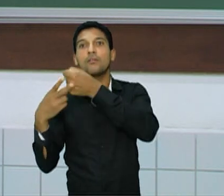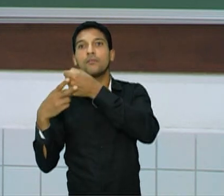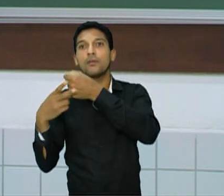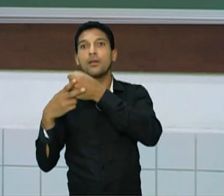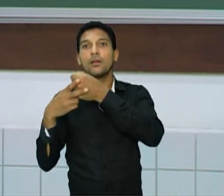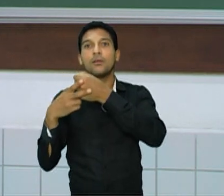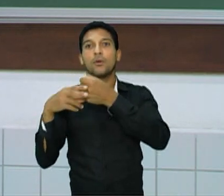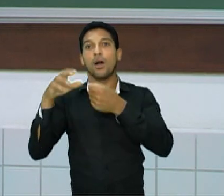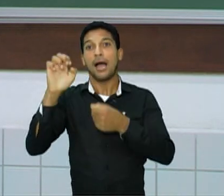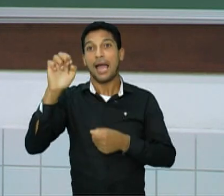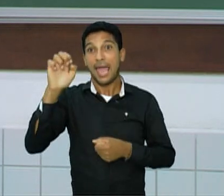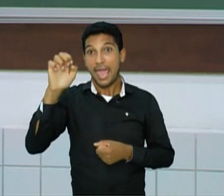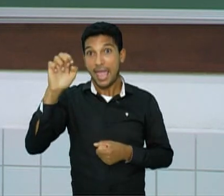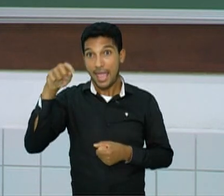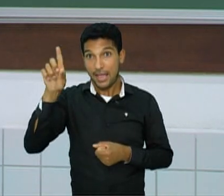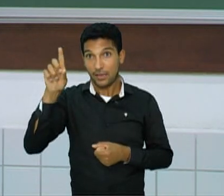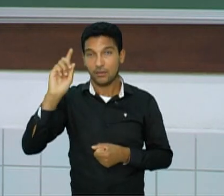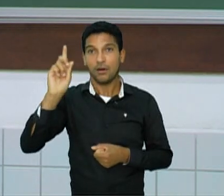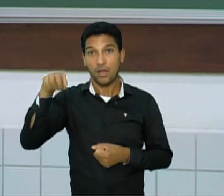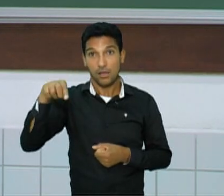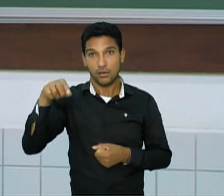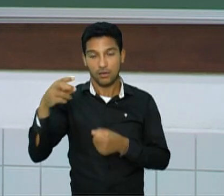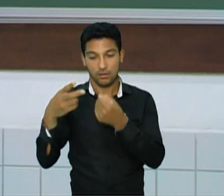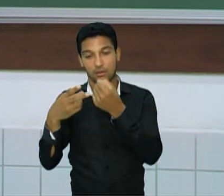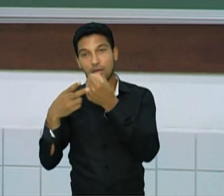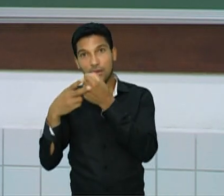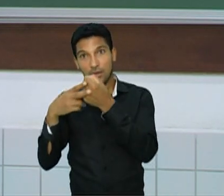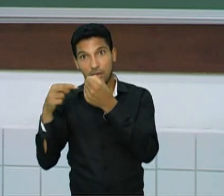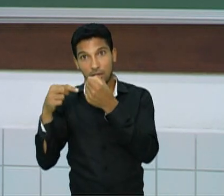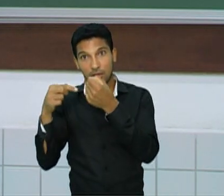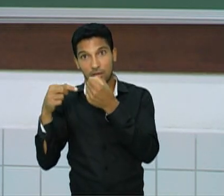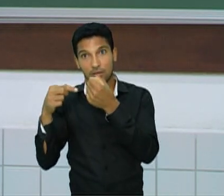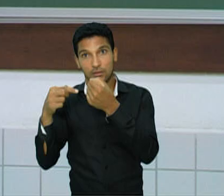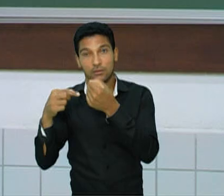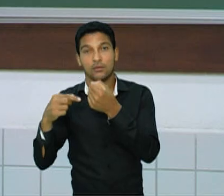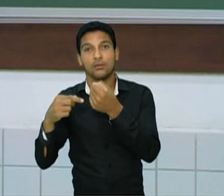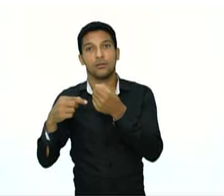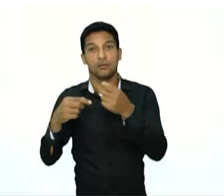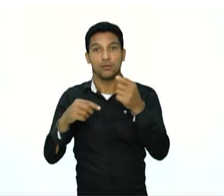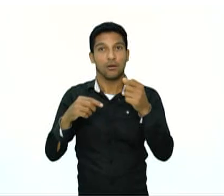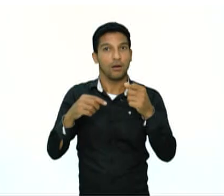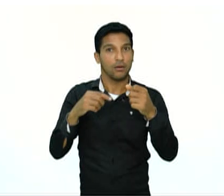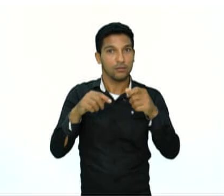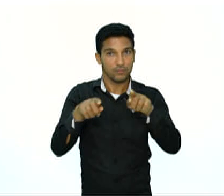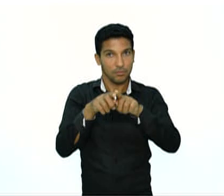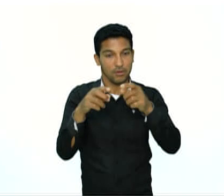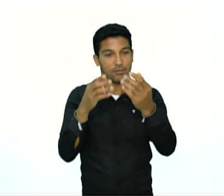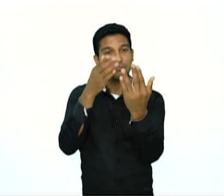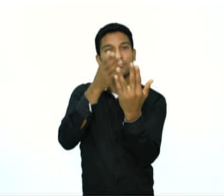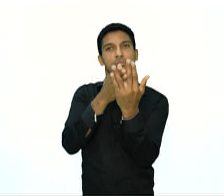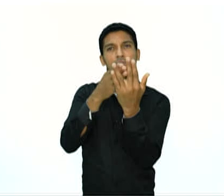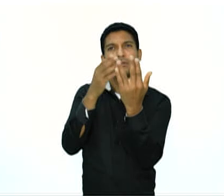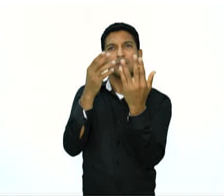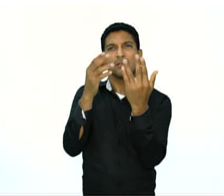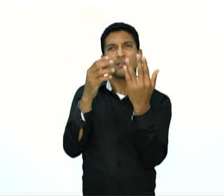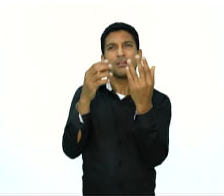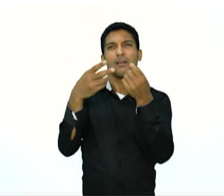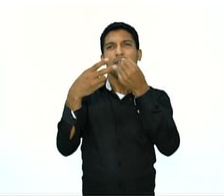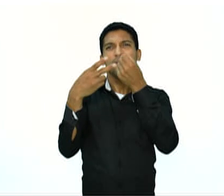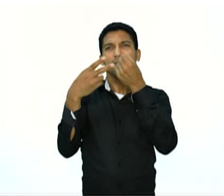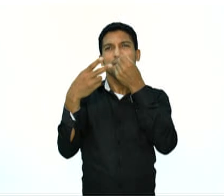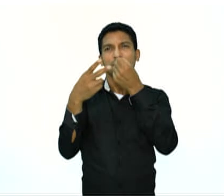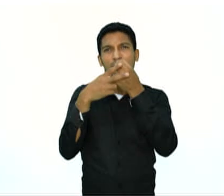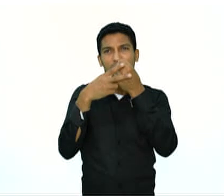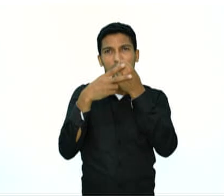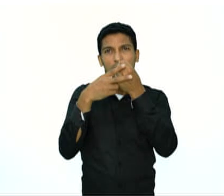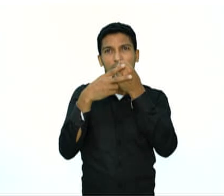é. Você tem que observar se são duas orações. Logo depois do verbo, ali, um pouquinho depois do verbo, teve uma